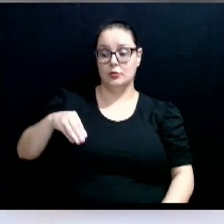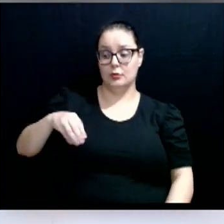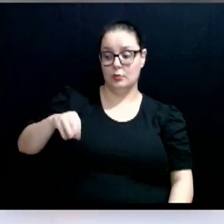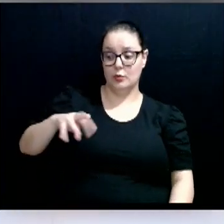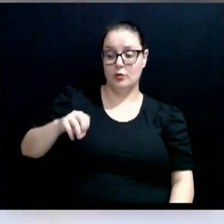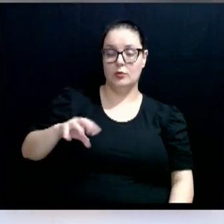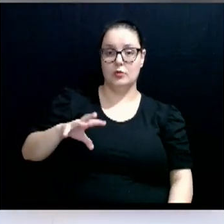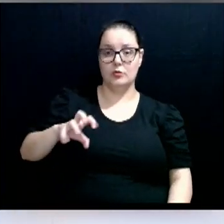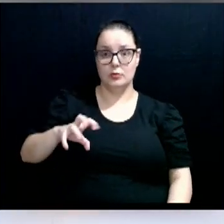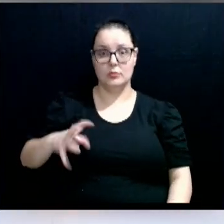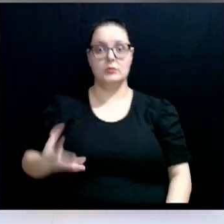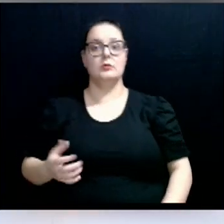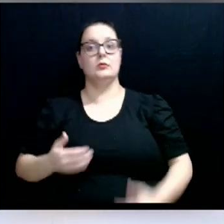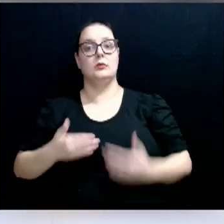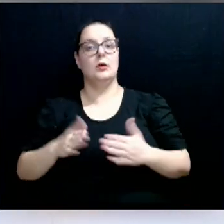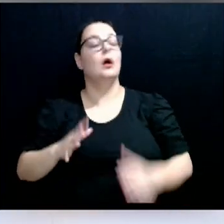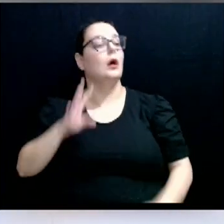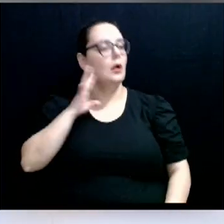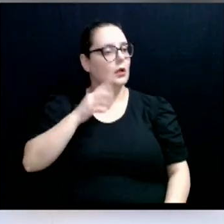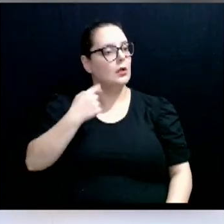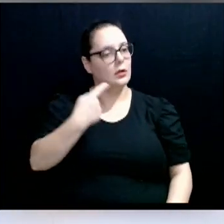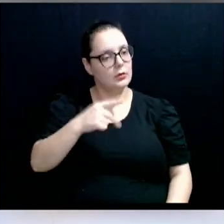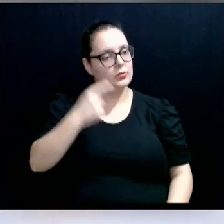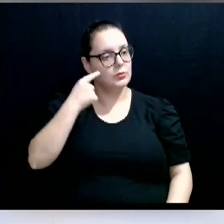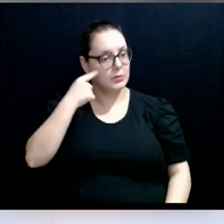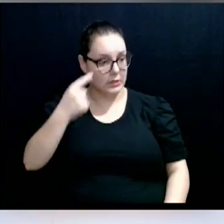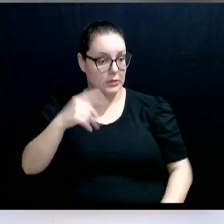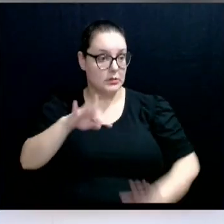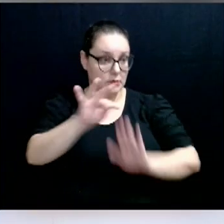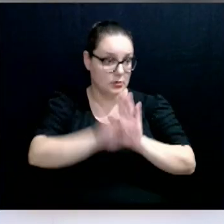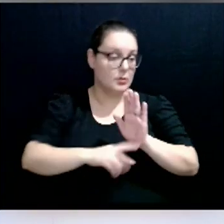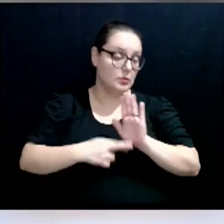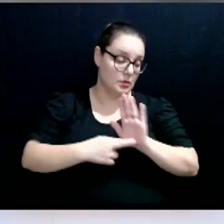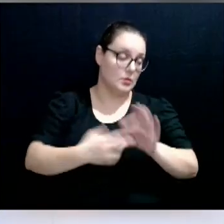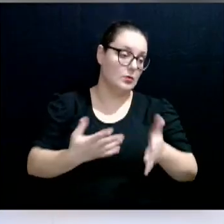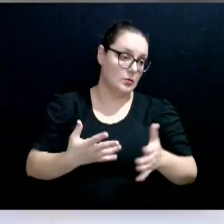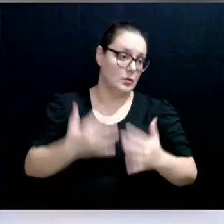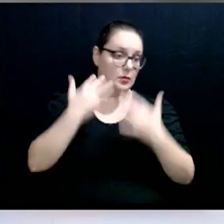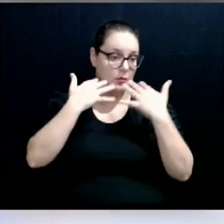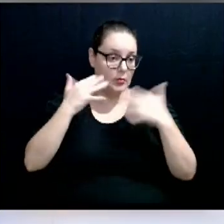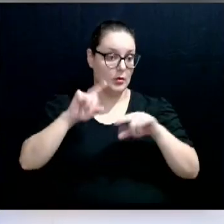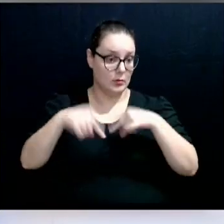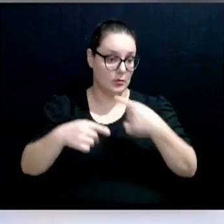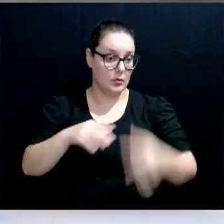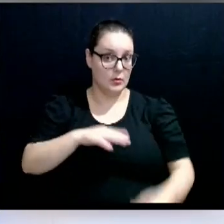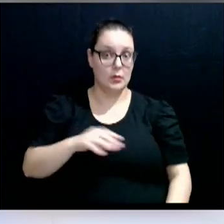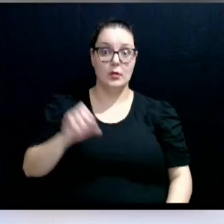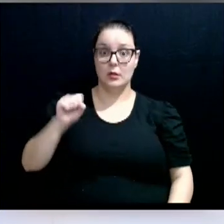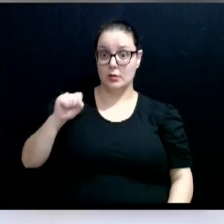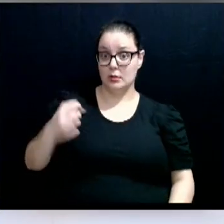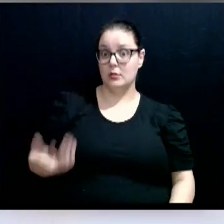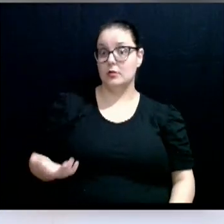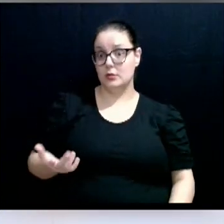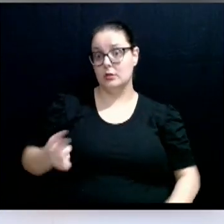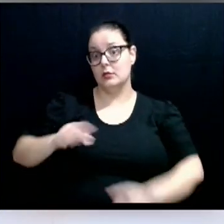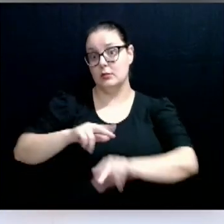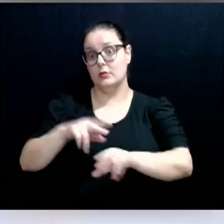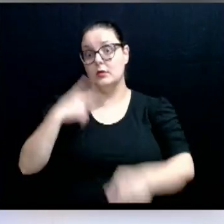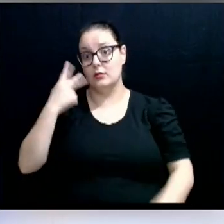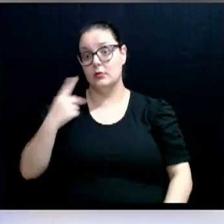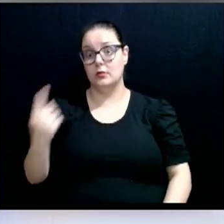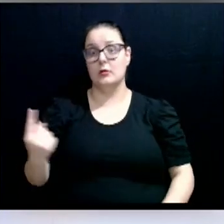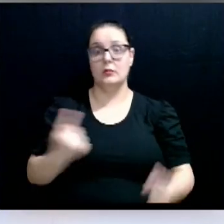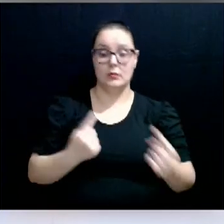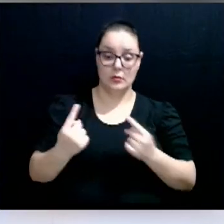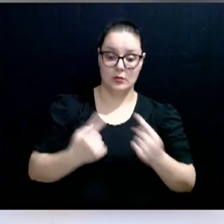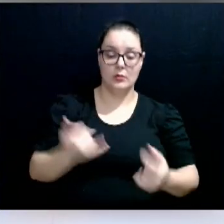O seu texto, a sua ideia tornou-se referência e inspiração para outras cidades, né? Sim, muitos vereadores de outras cidades têm me ligado,